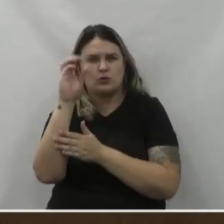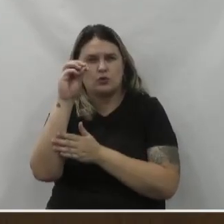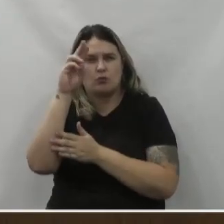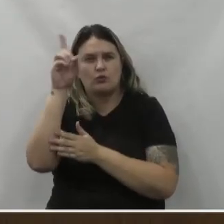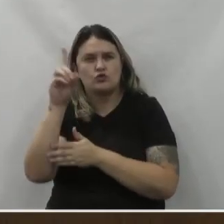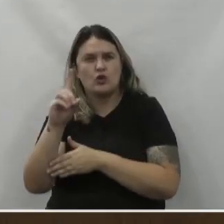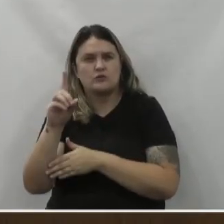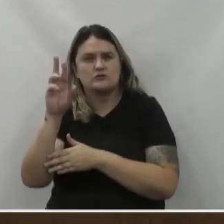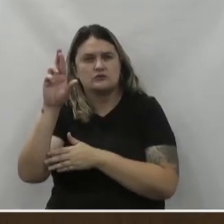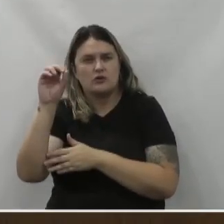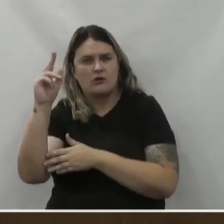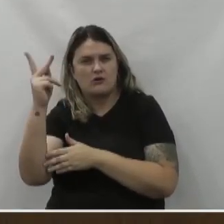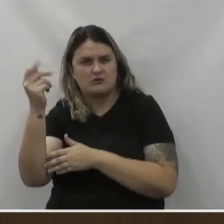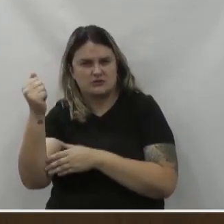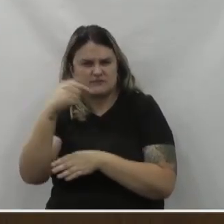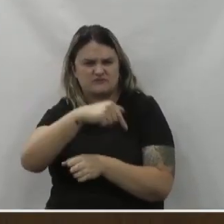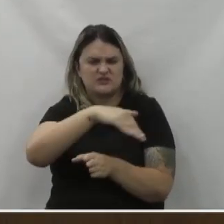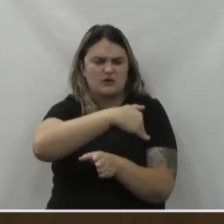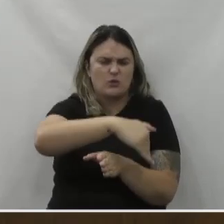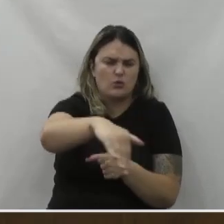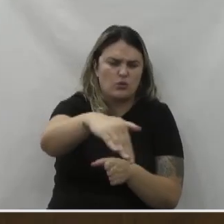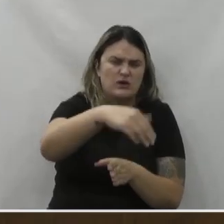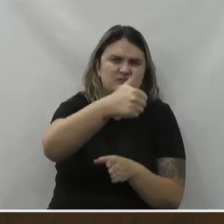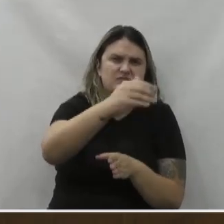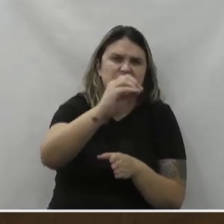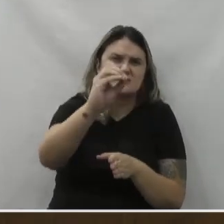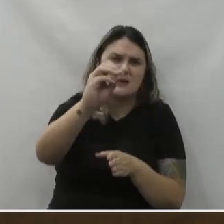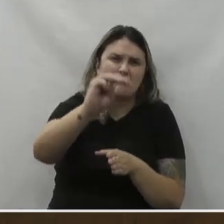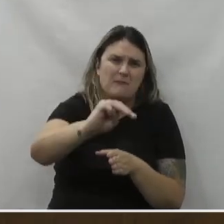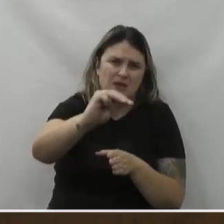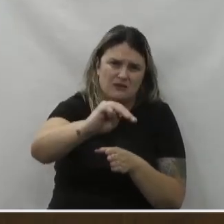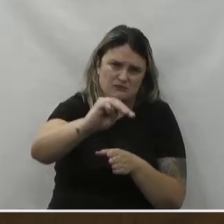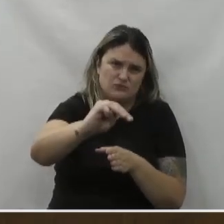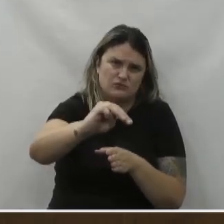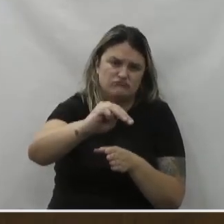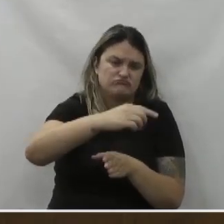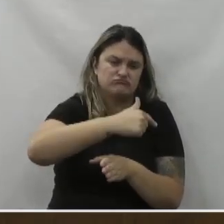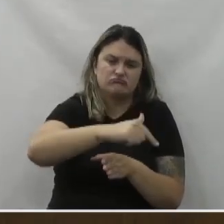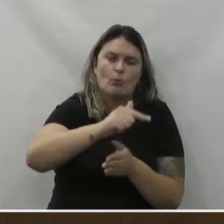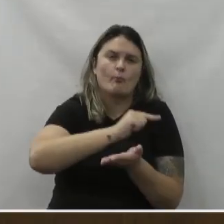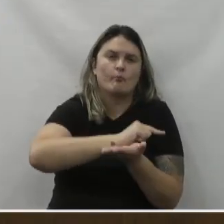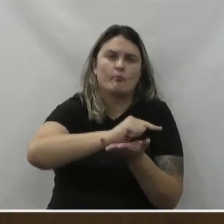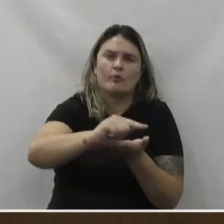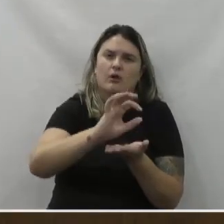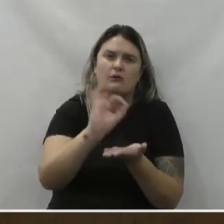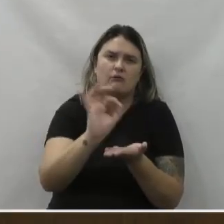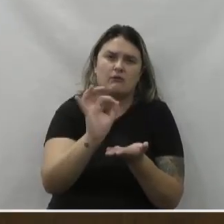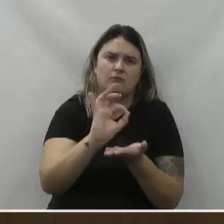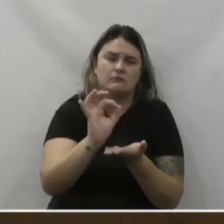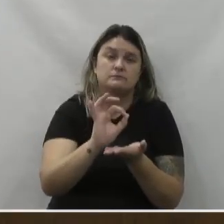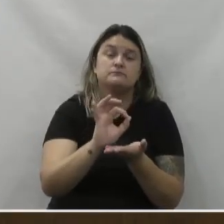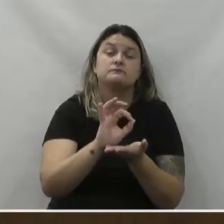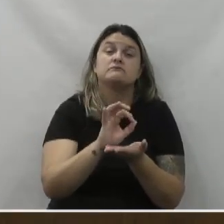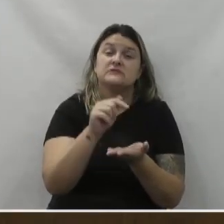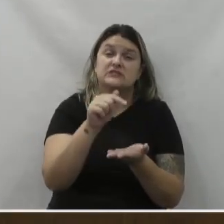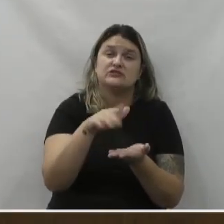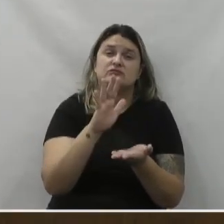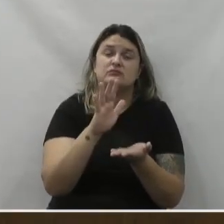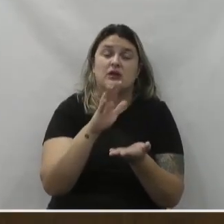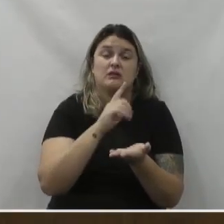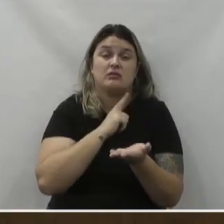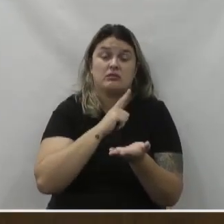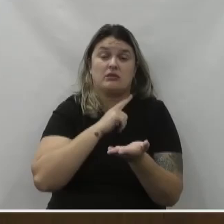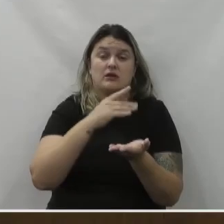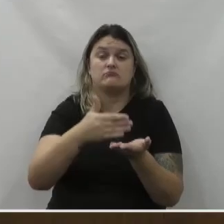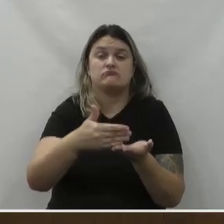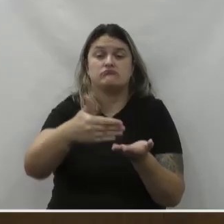questão possui aproximadamente 100 metros e encontra-se sem pavimentação, embora já esteja asfaltado em